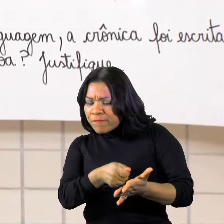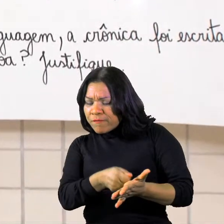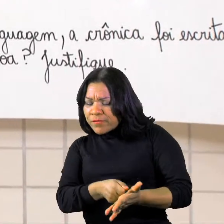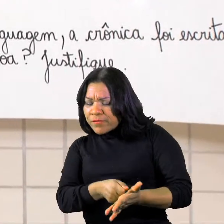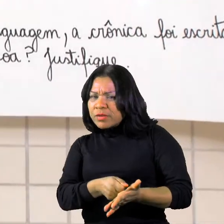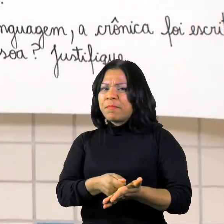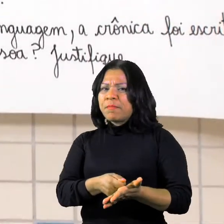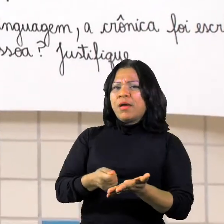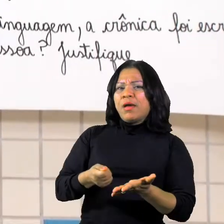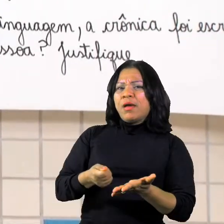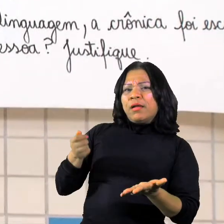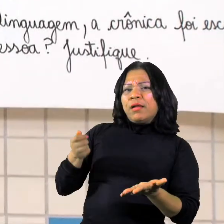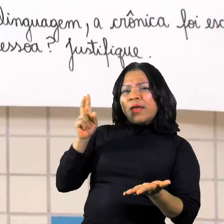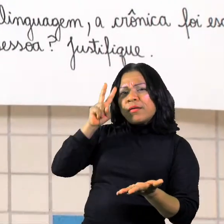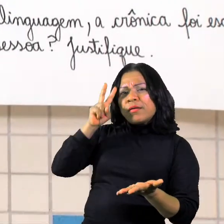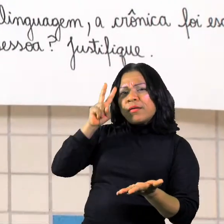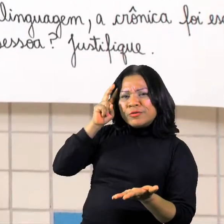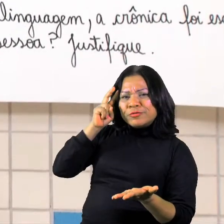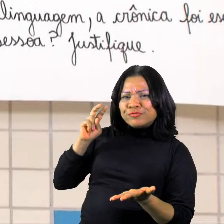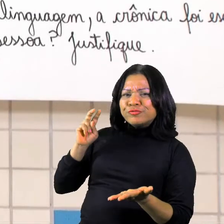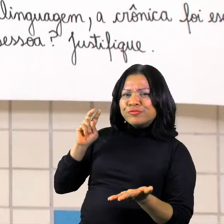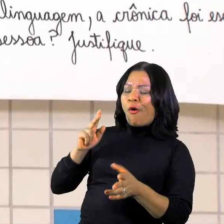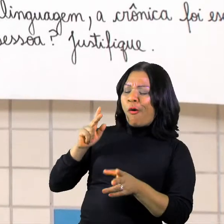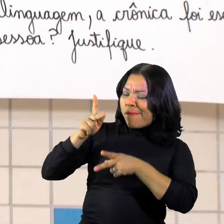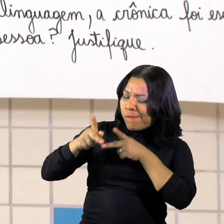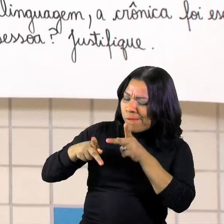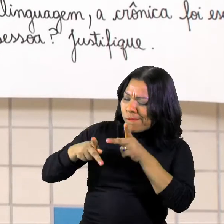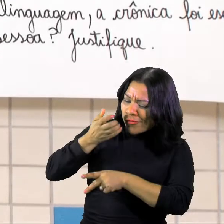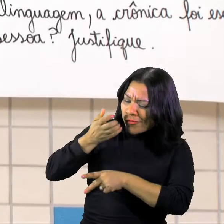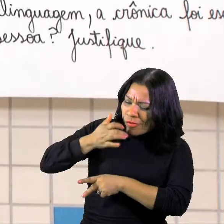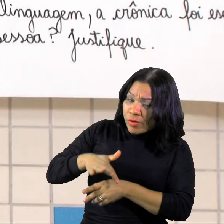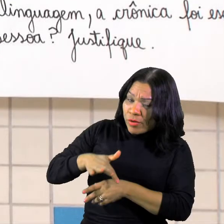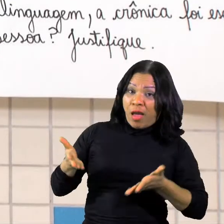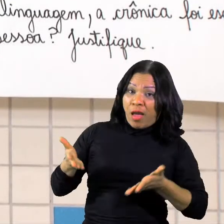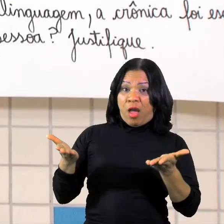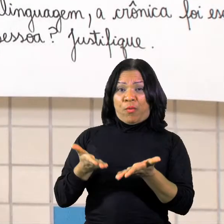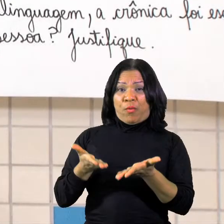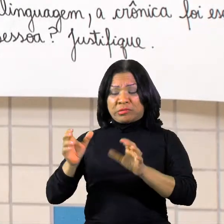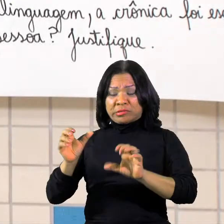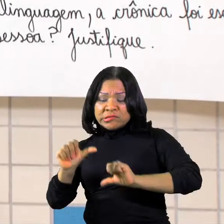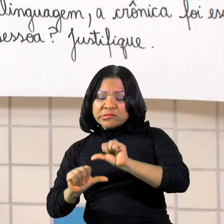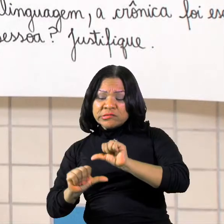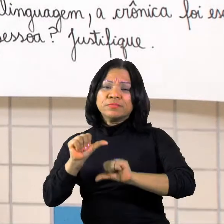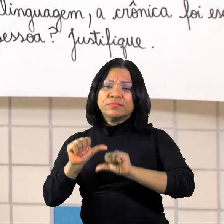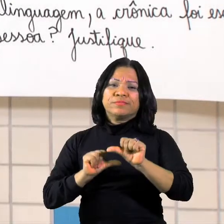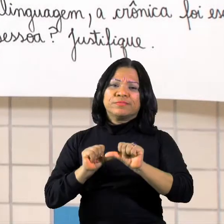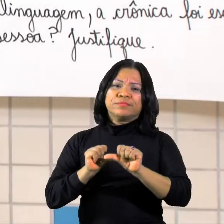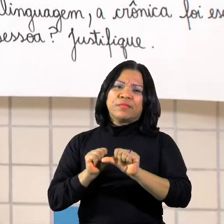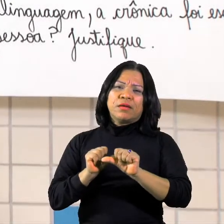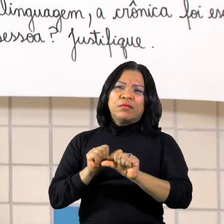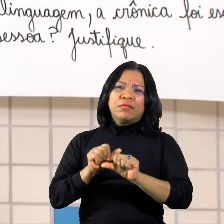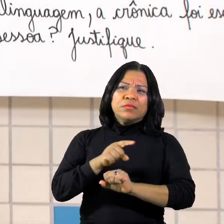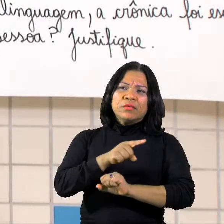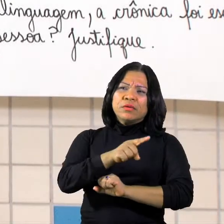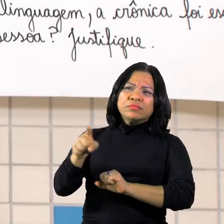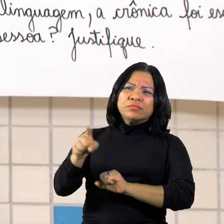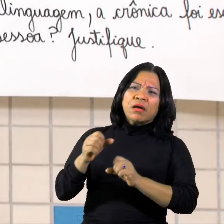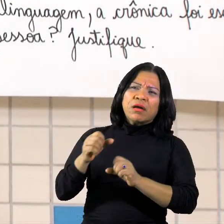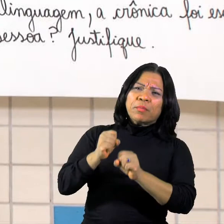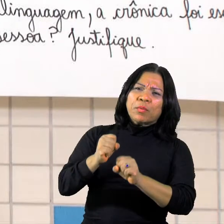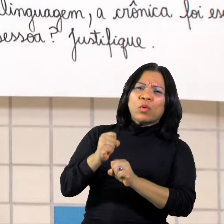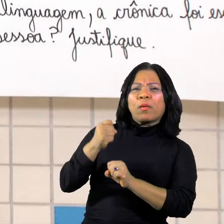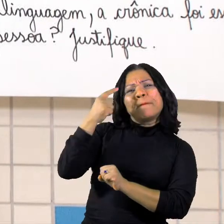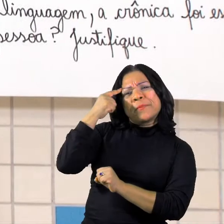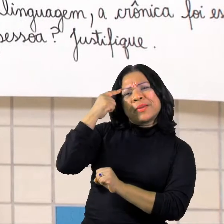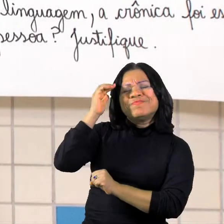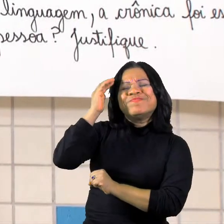infância dele e hoje as coisas estão tão mudadas? O que vocês podem inferir? O que vocês podem